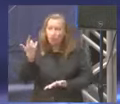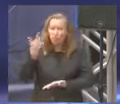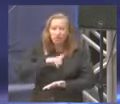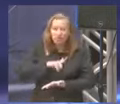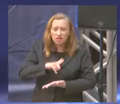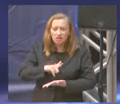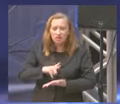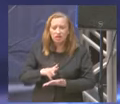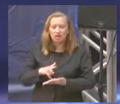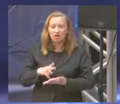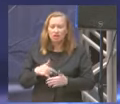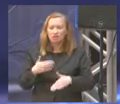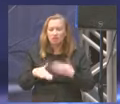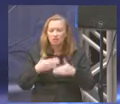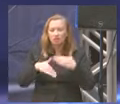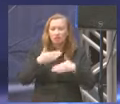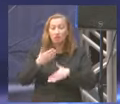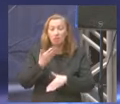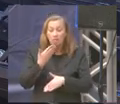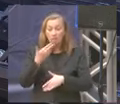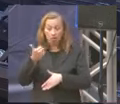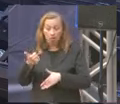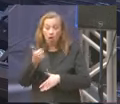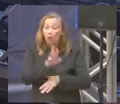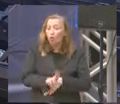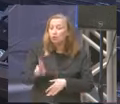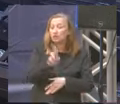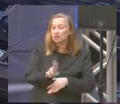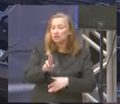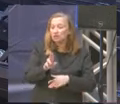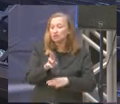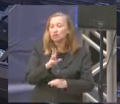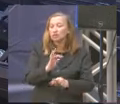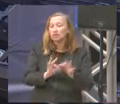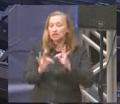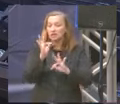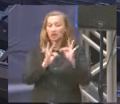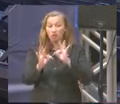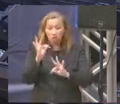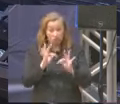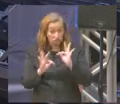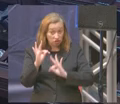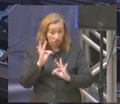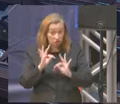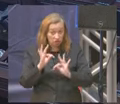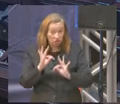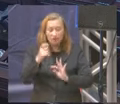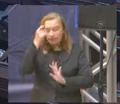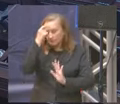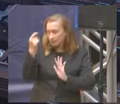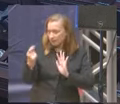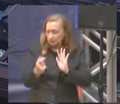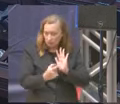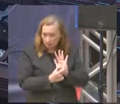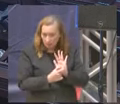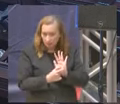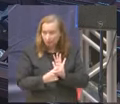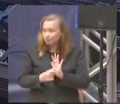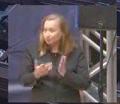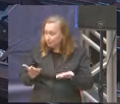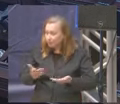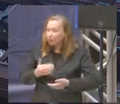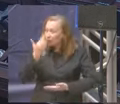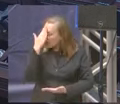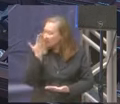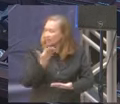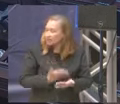vários pulos na melhoria nossa usando tecnologia e inteligência artificial. Né? Eu